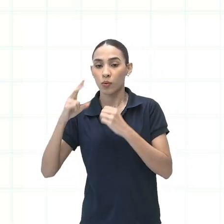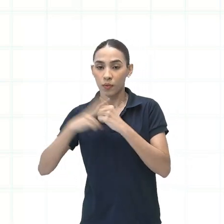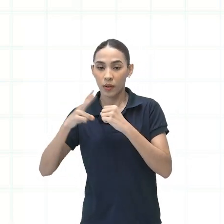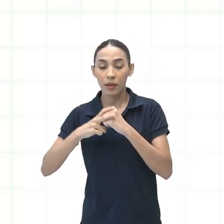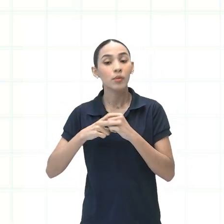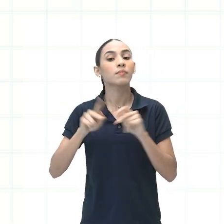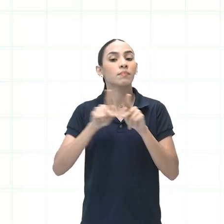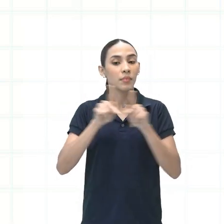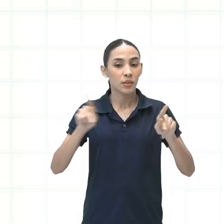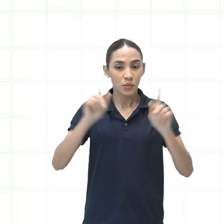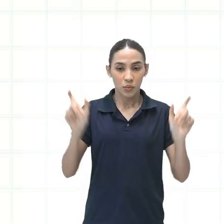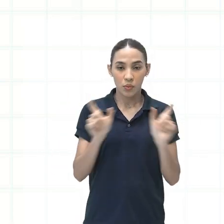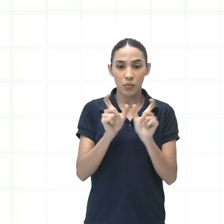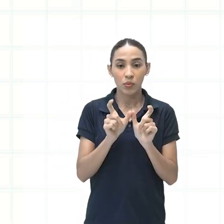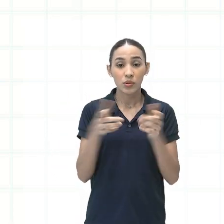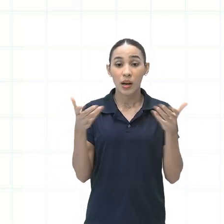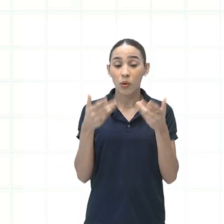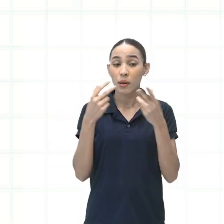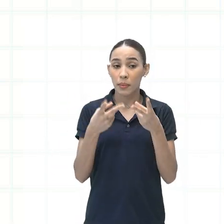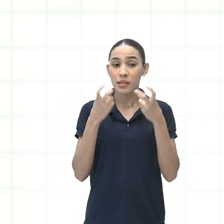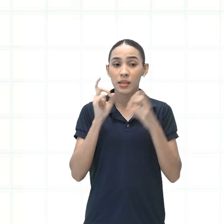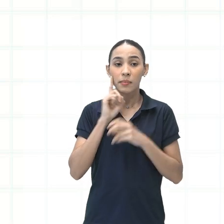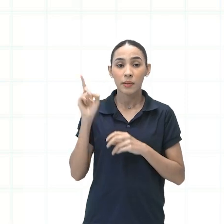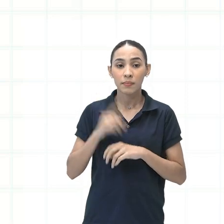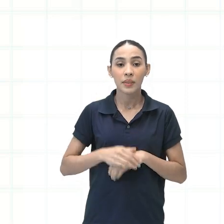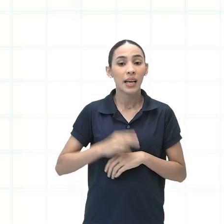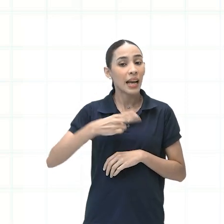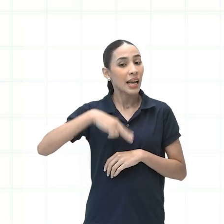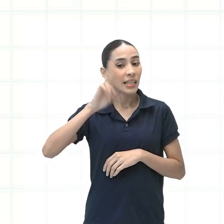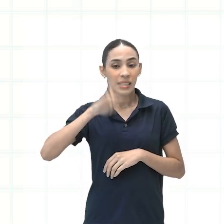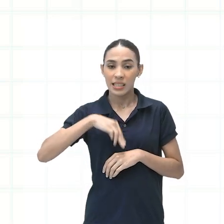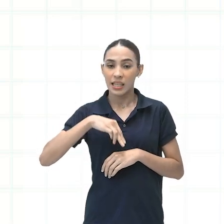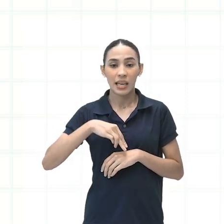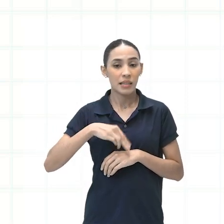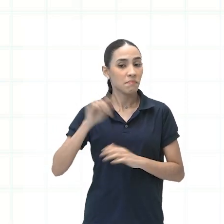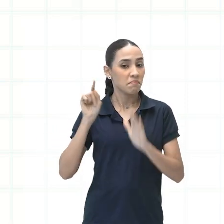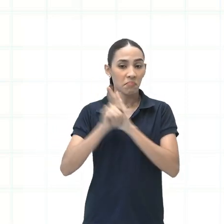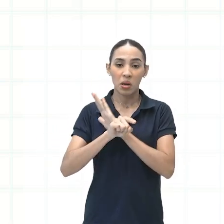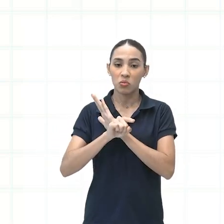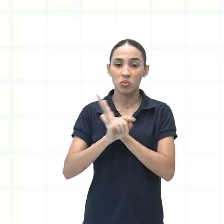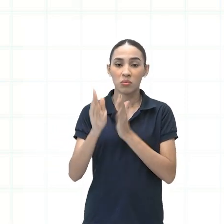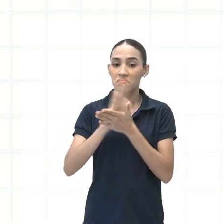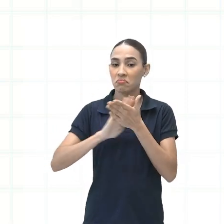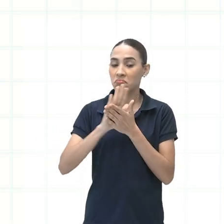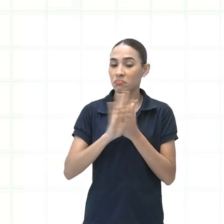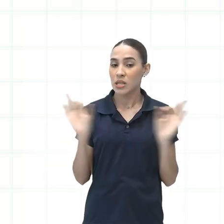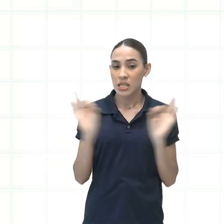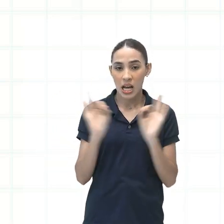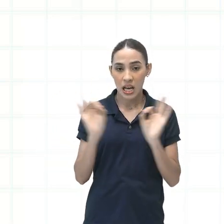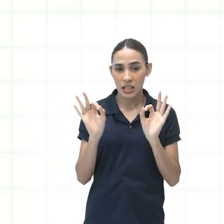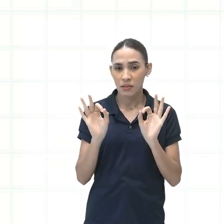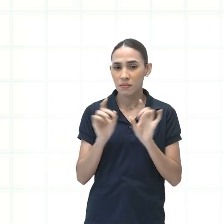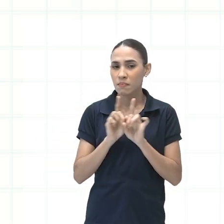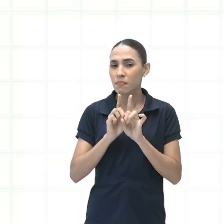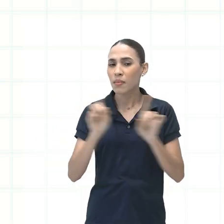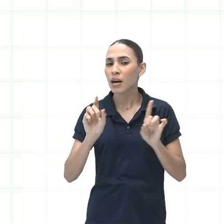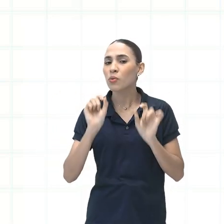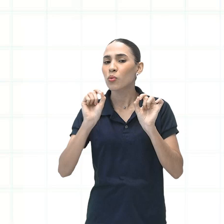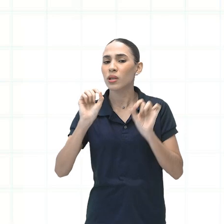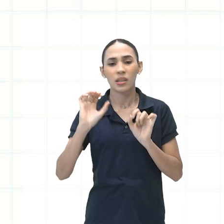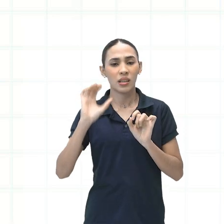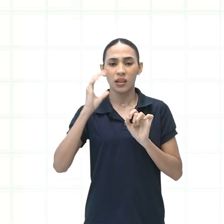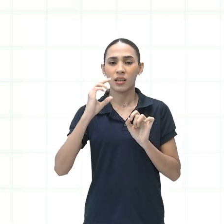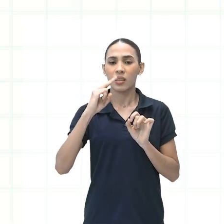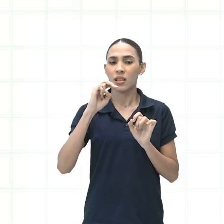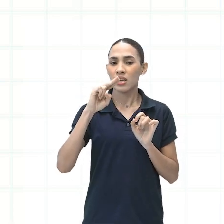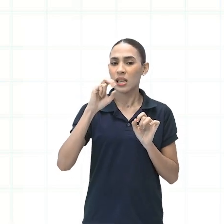composto. Agora, observe aí. Ninguém o questionou sobre algo. Mas qual foi a causa de